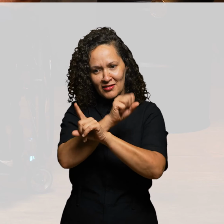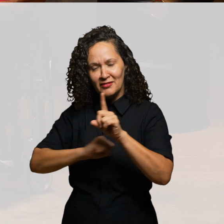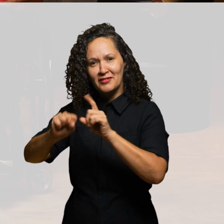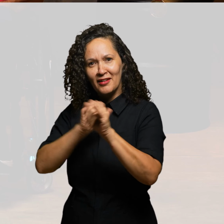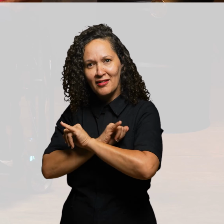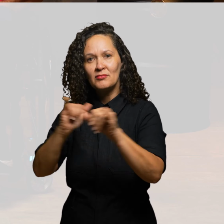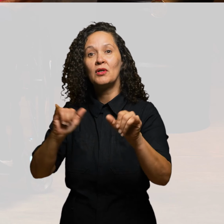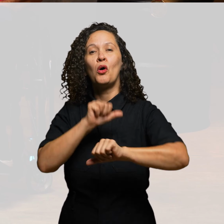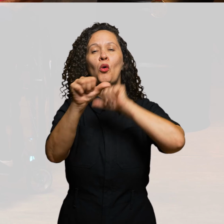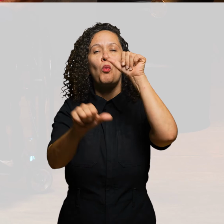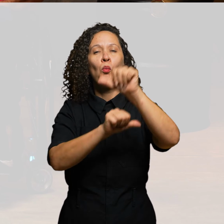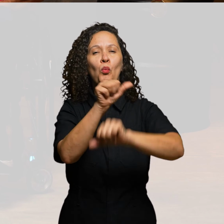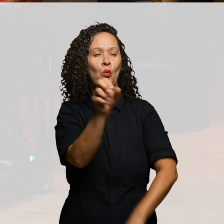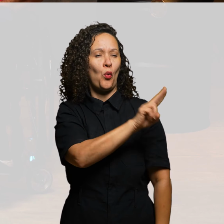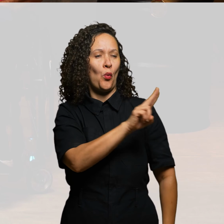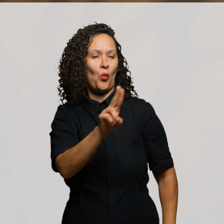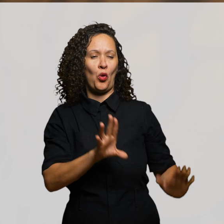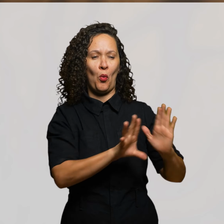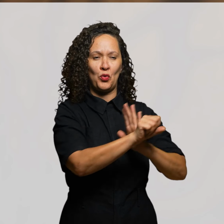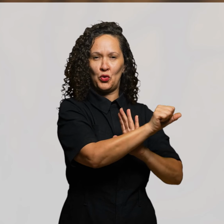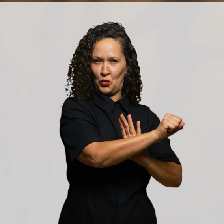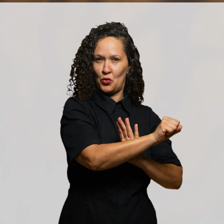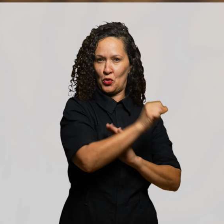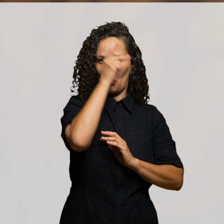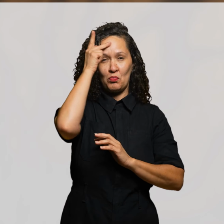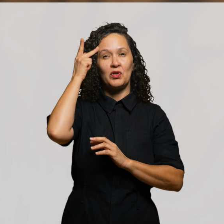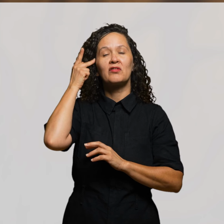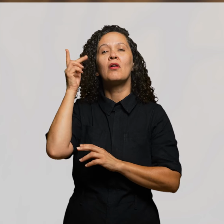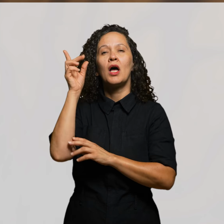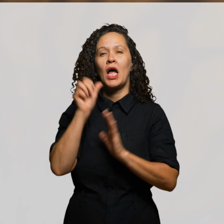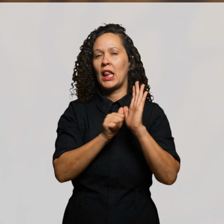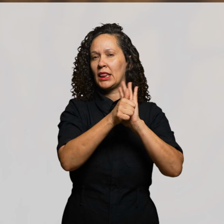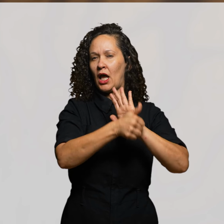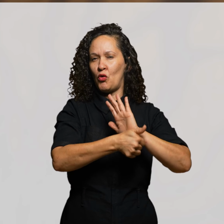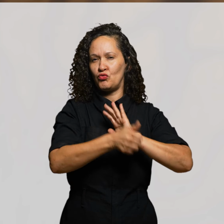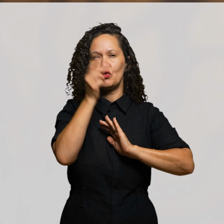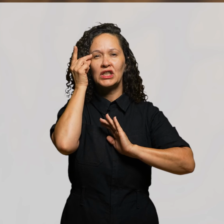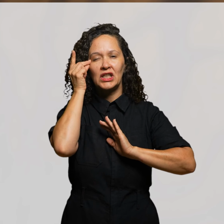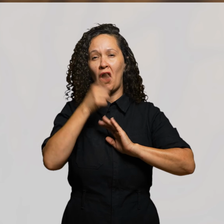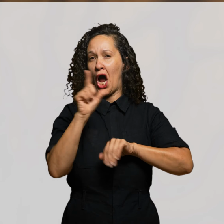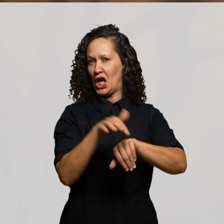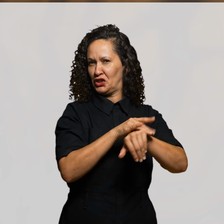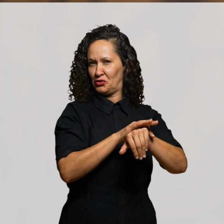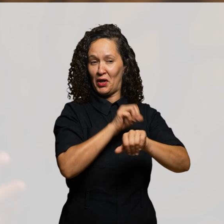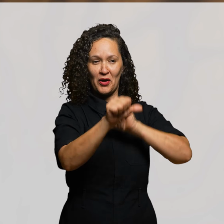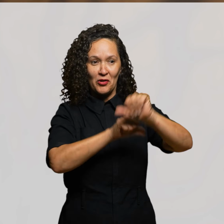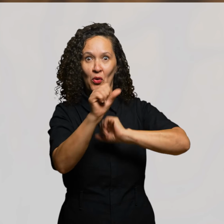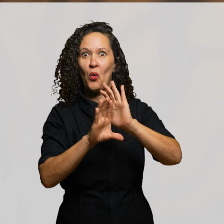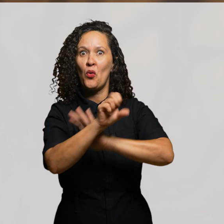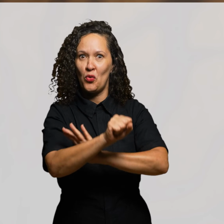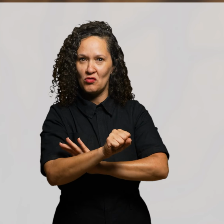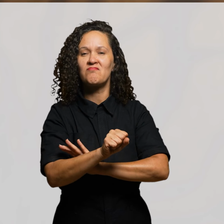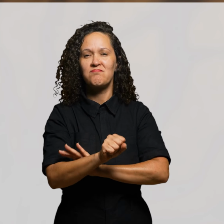nomenclatura, né, Google para se você tem síndrome de Down. Então, vamos fazer essa transformação, o